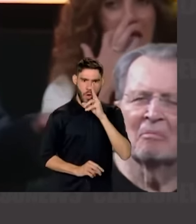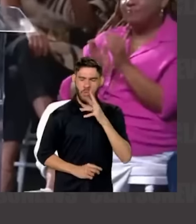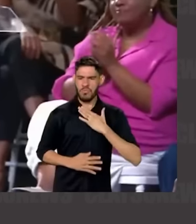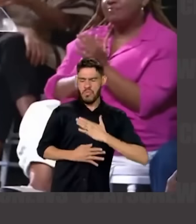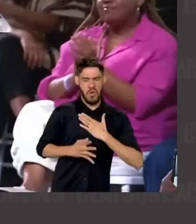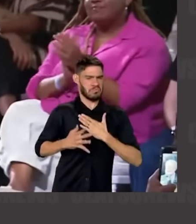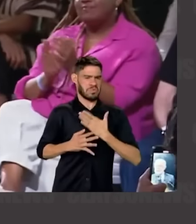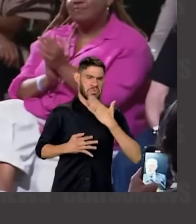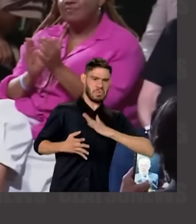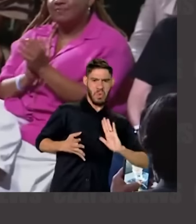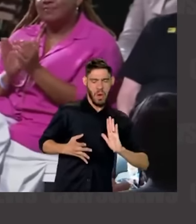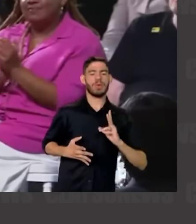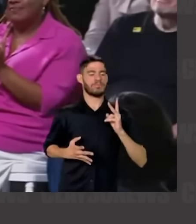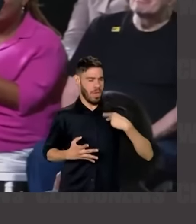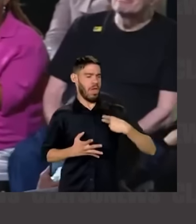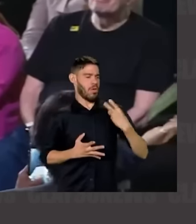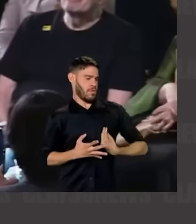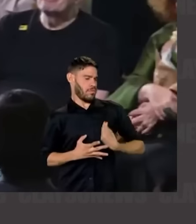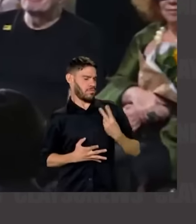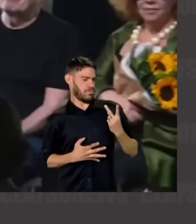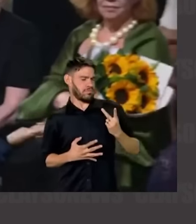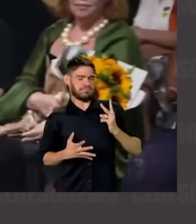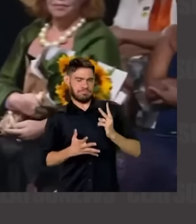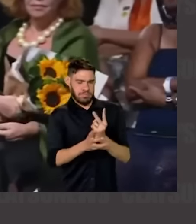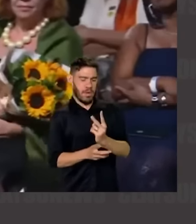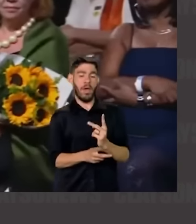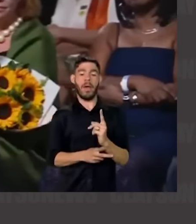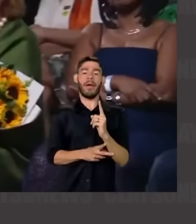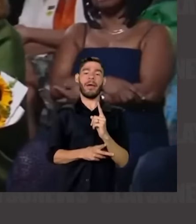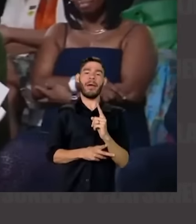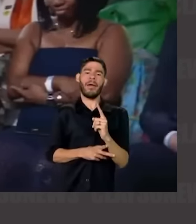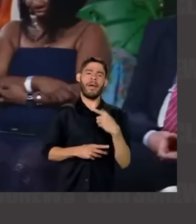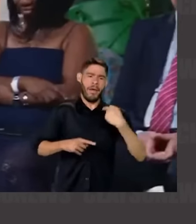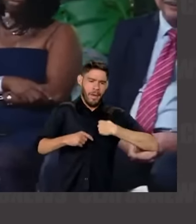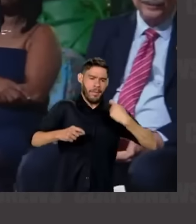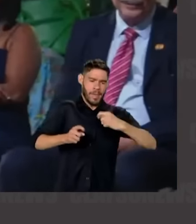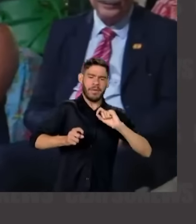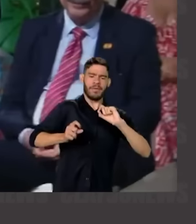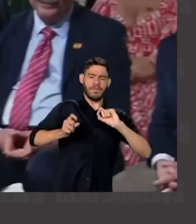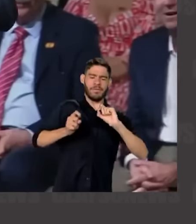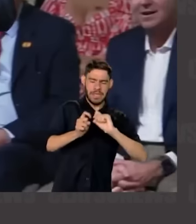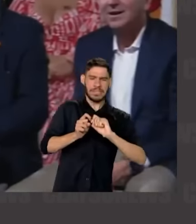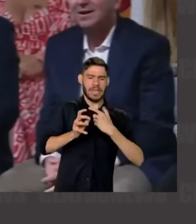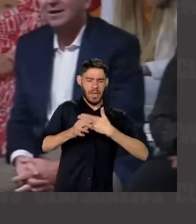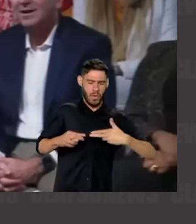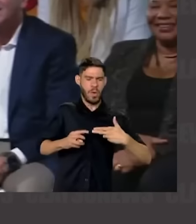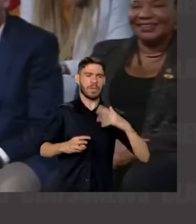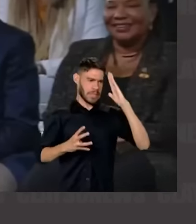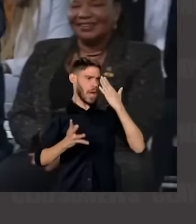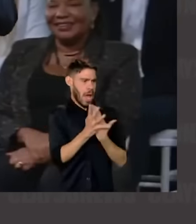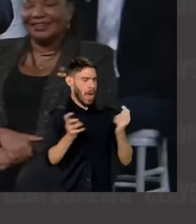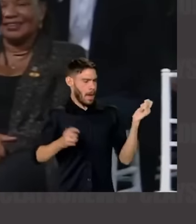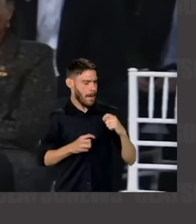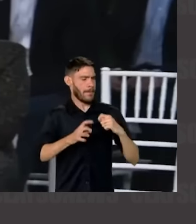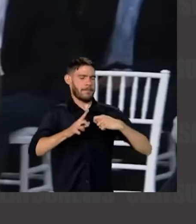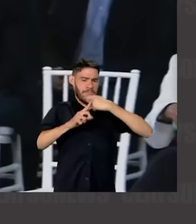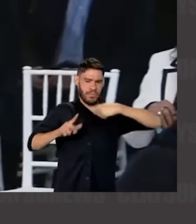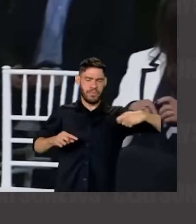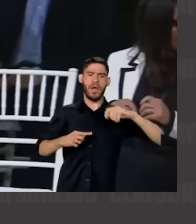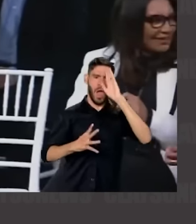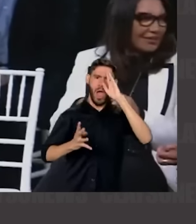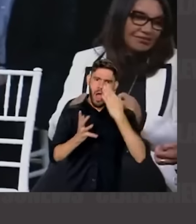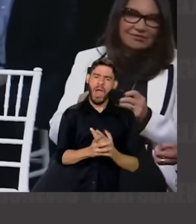gostar. Vou durar. E quero, porque eu tenho que fazer as coisas, gente. A gente tem que acreditar fazendo as coisas. Fazer cinema é uma